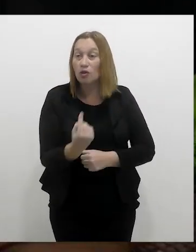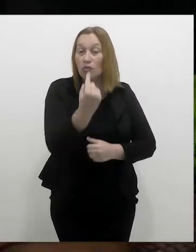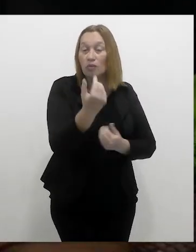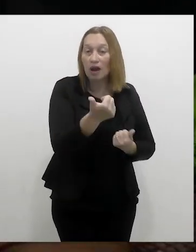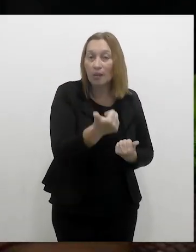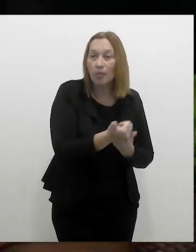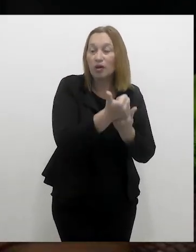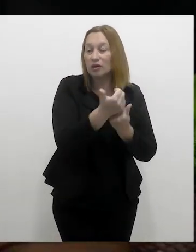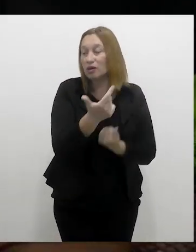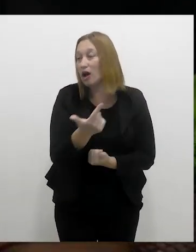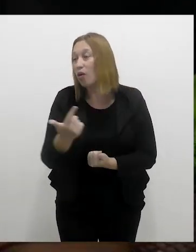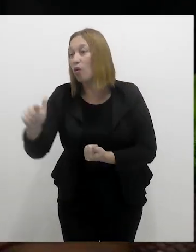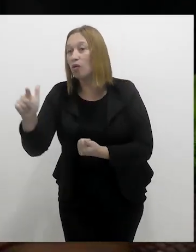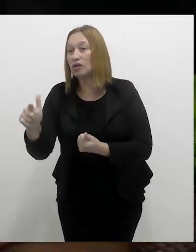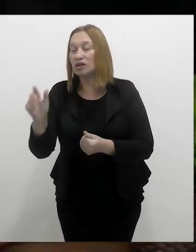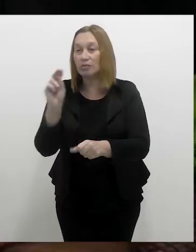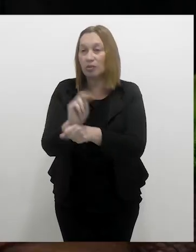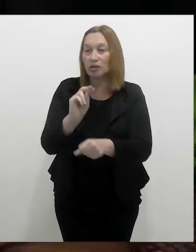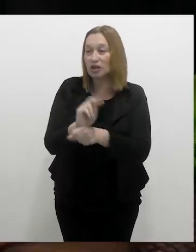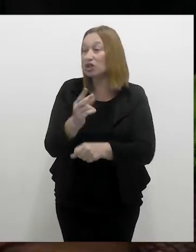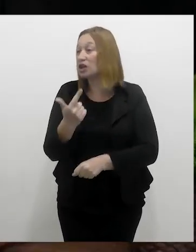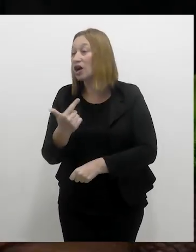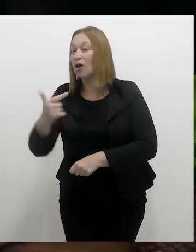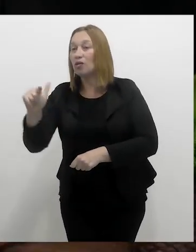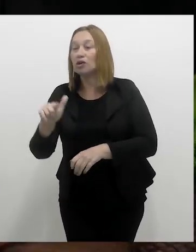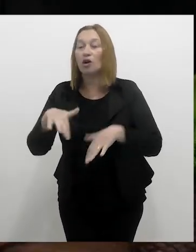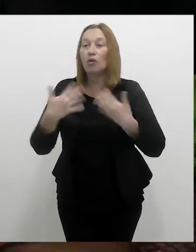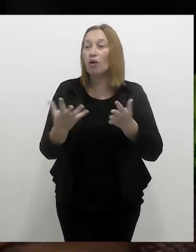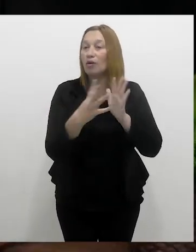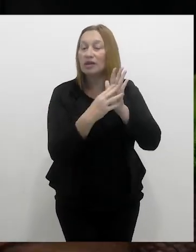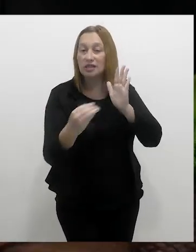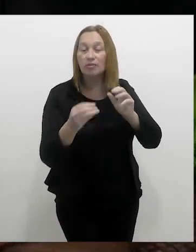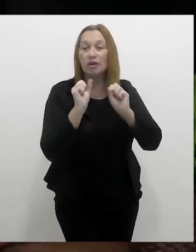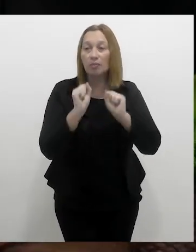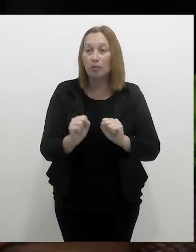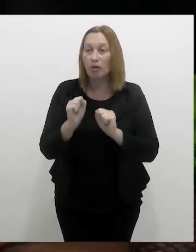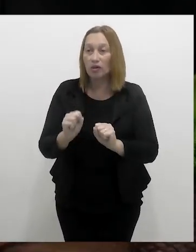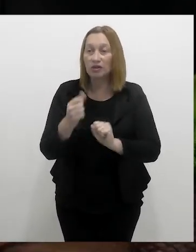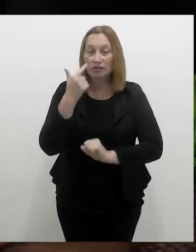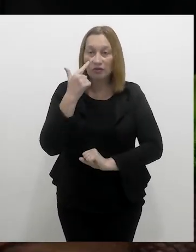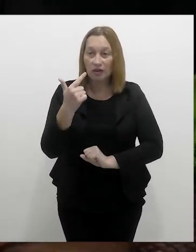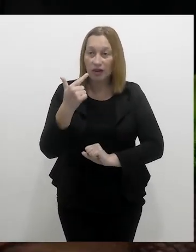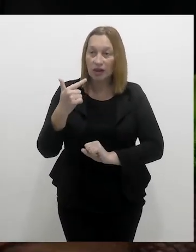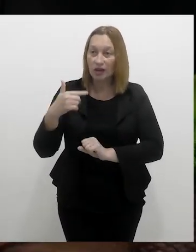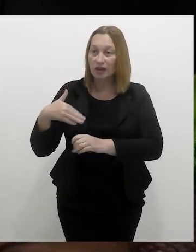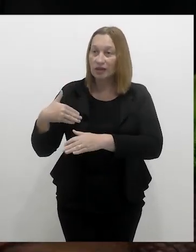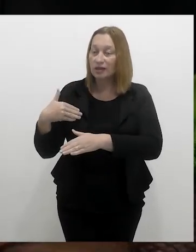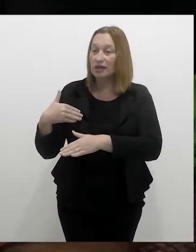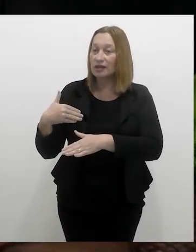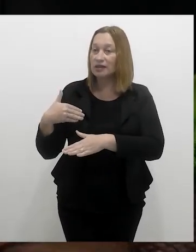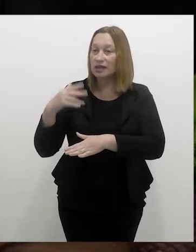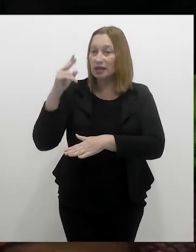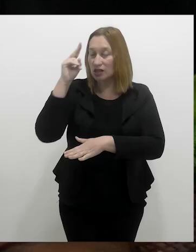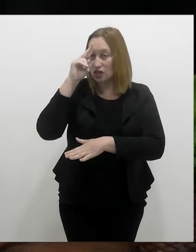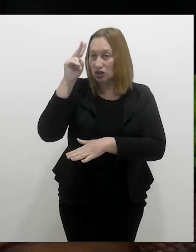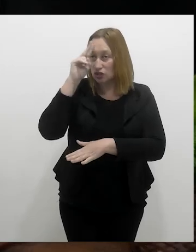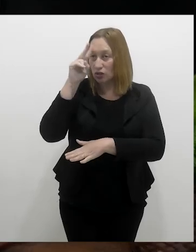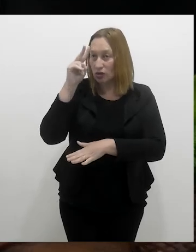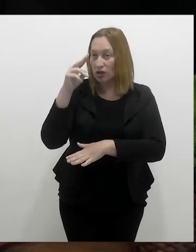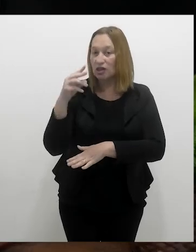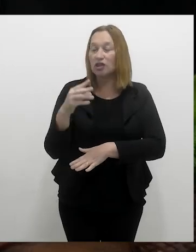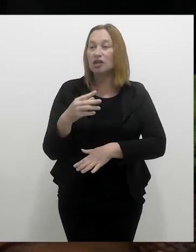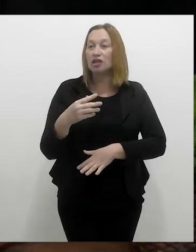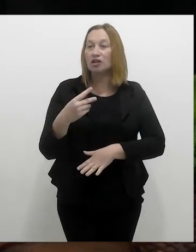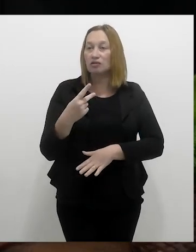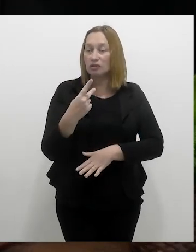apoiando, amando a outra, protegendo a outra. Qual é o exemplo? O que a gente pode pegar desse legado tão consolidado